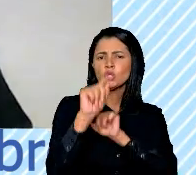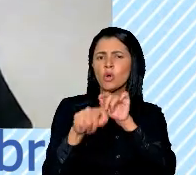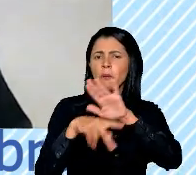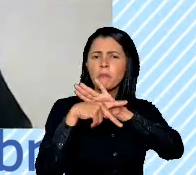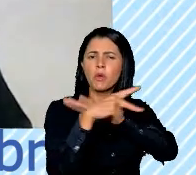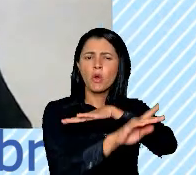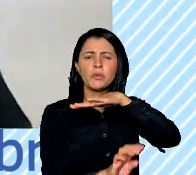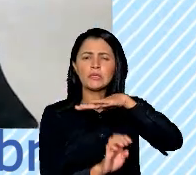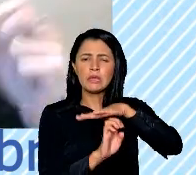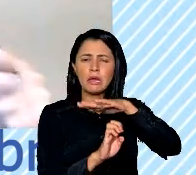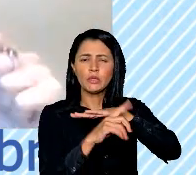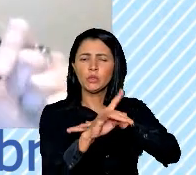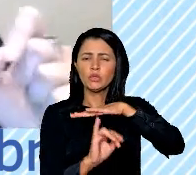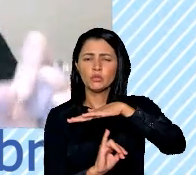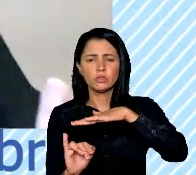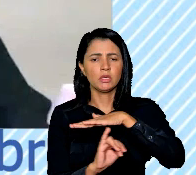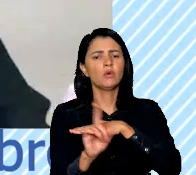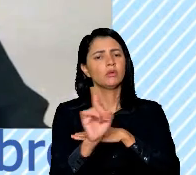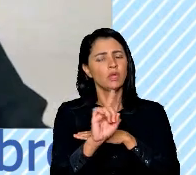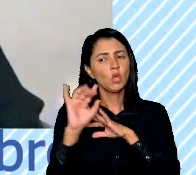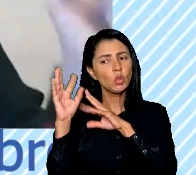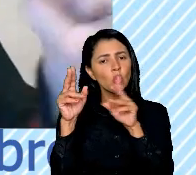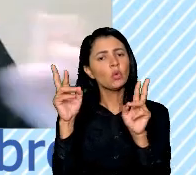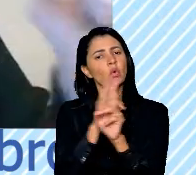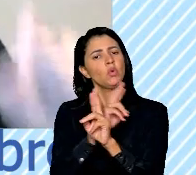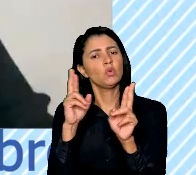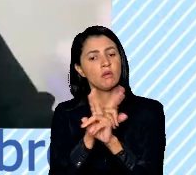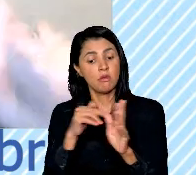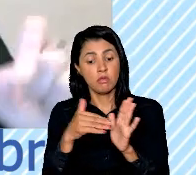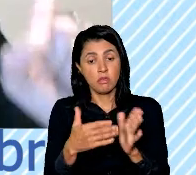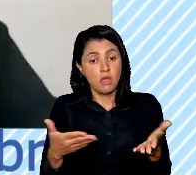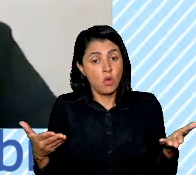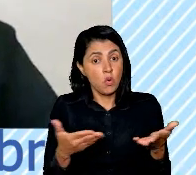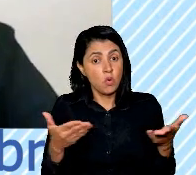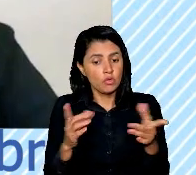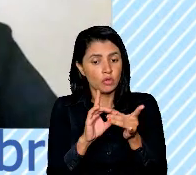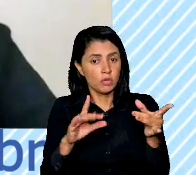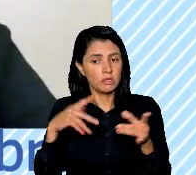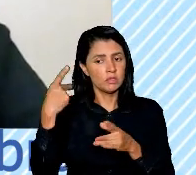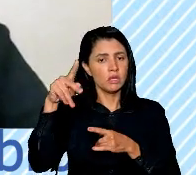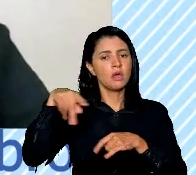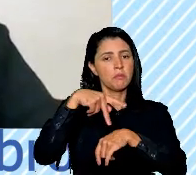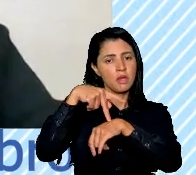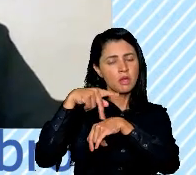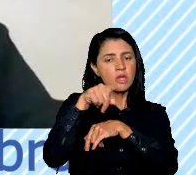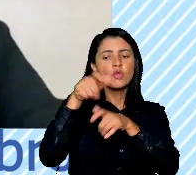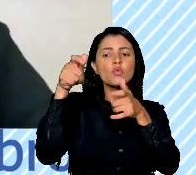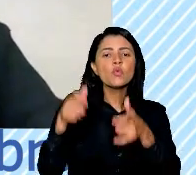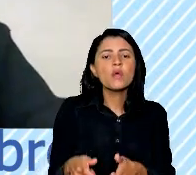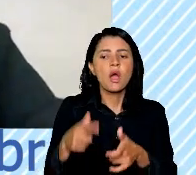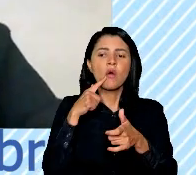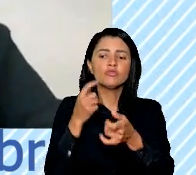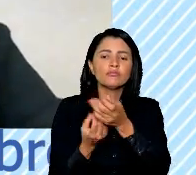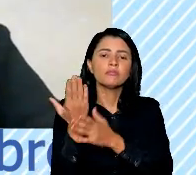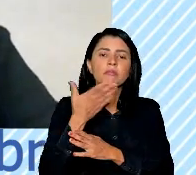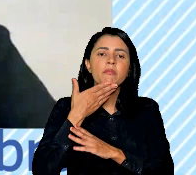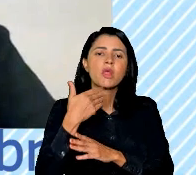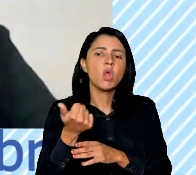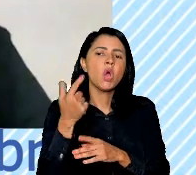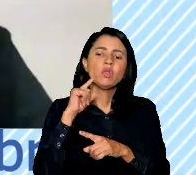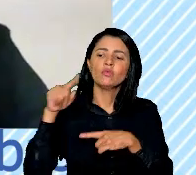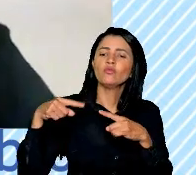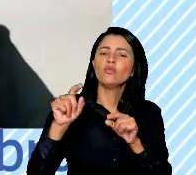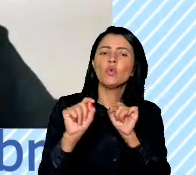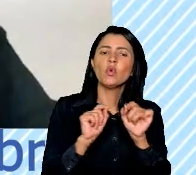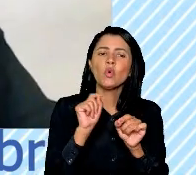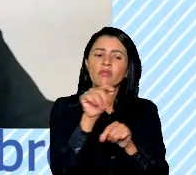às instituições. Até hoje a democracia, naqueles países, naqueles estados onde ela se constitui melhor, não foi muito além da